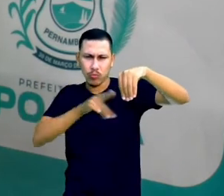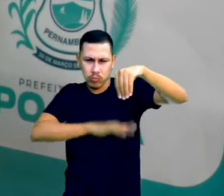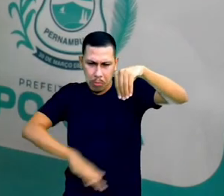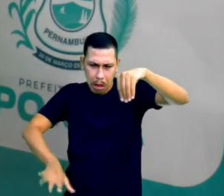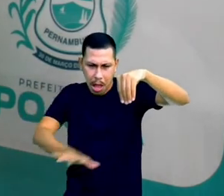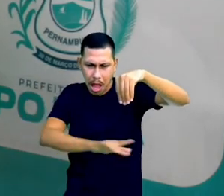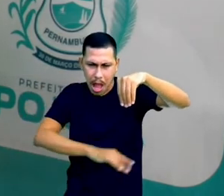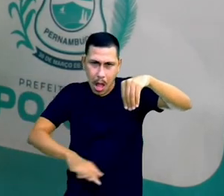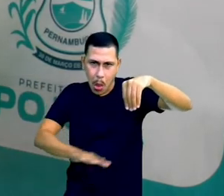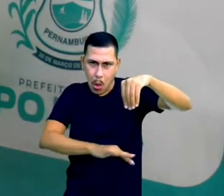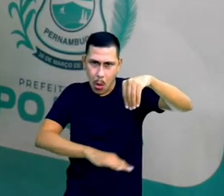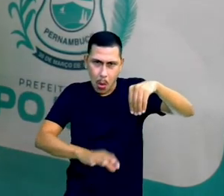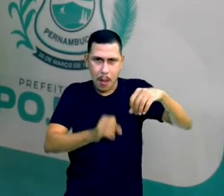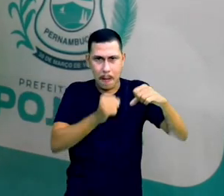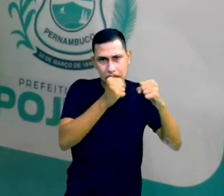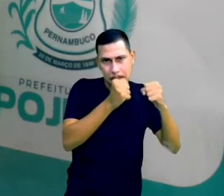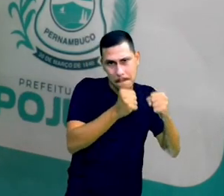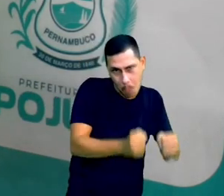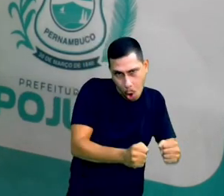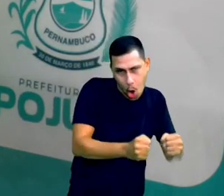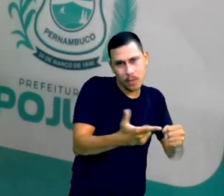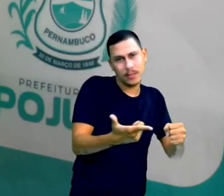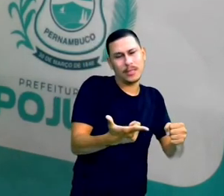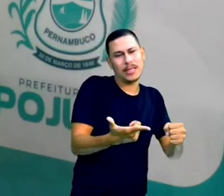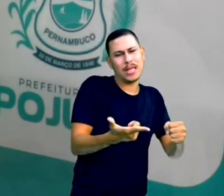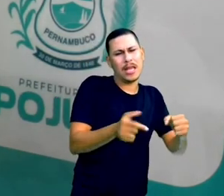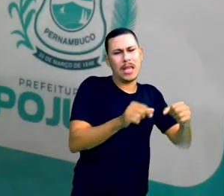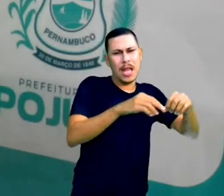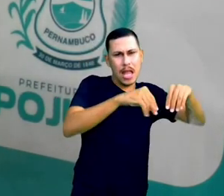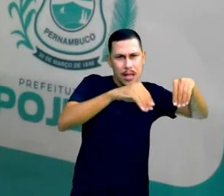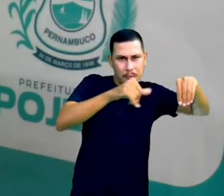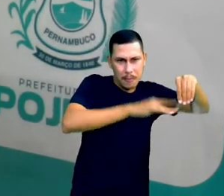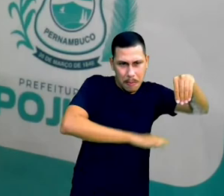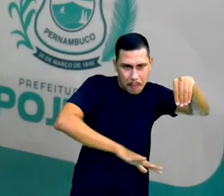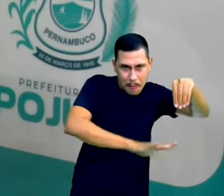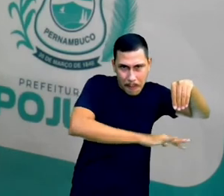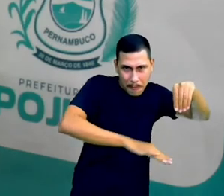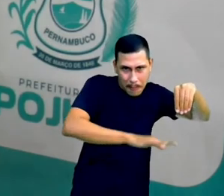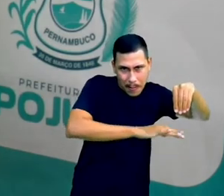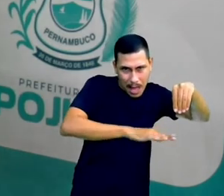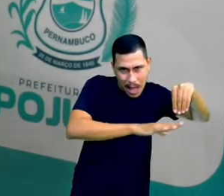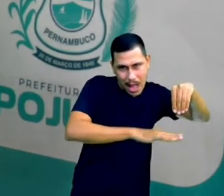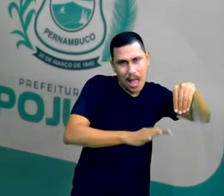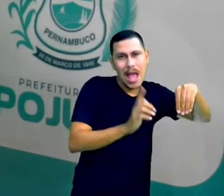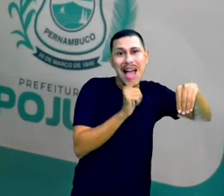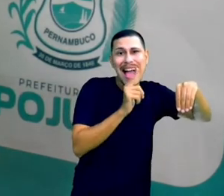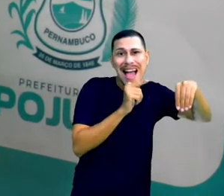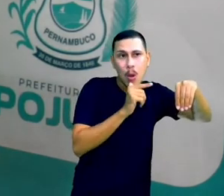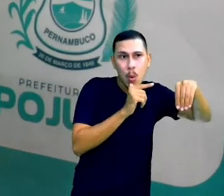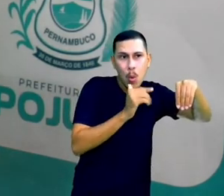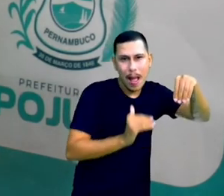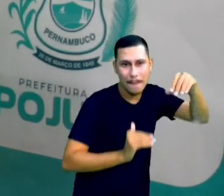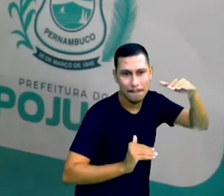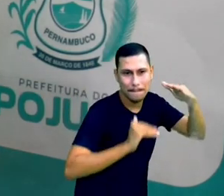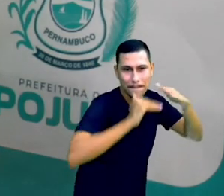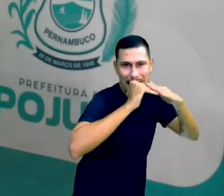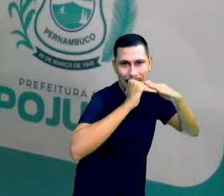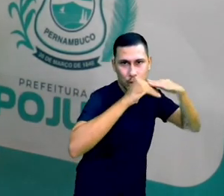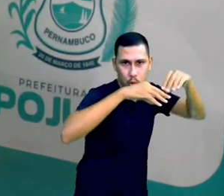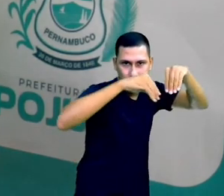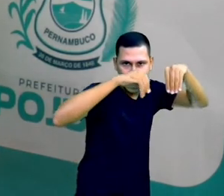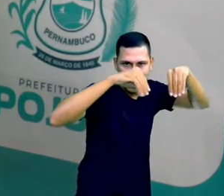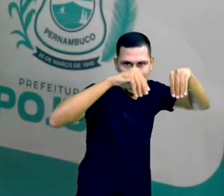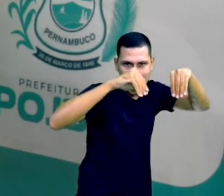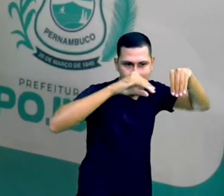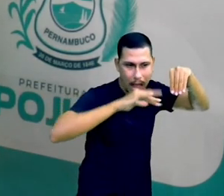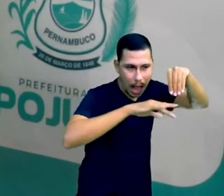um lençol freático, que é o lençol mais raso, onde a gente encontra água até 8, 10 metros de